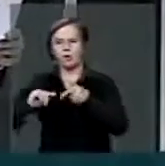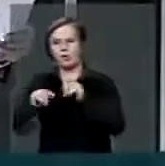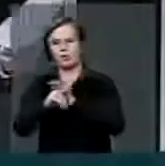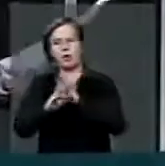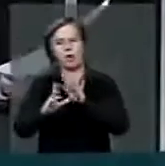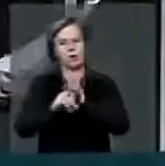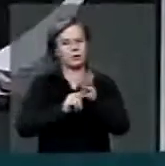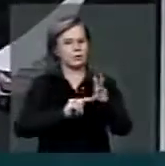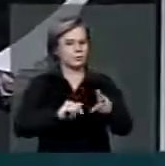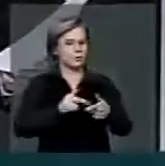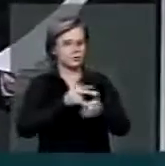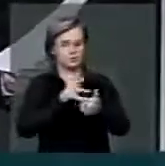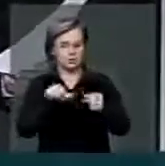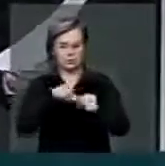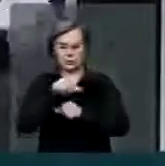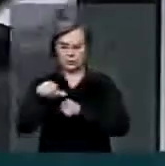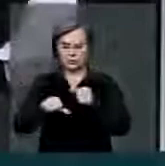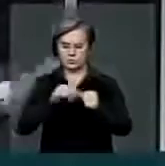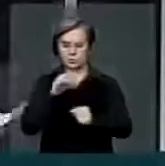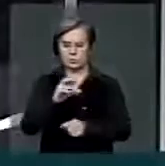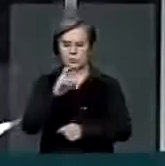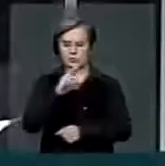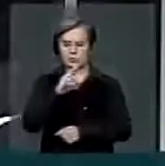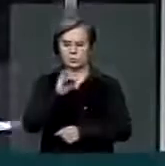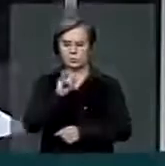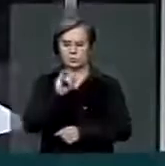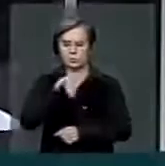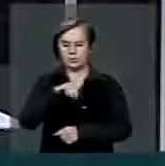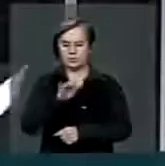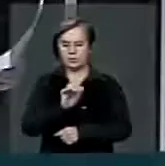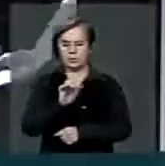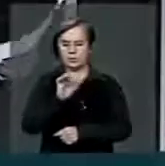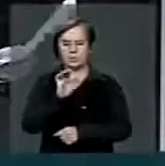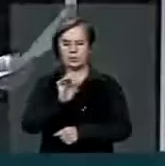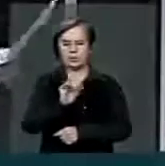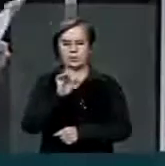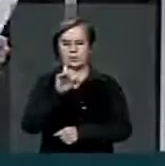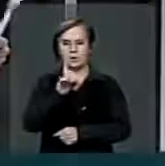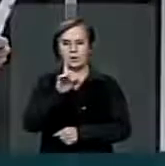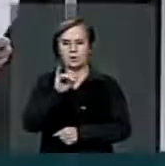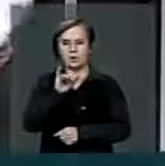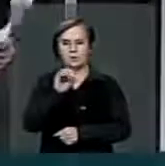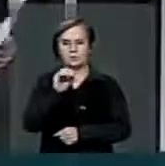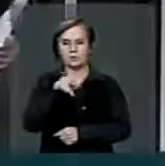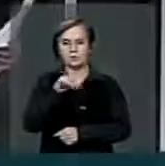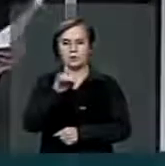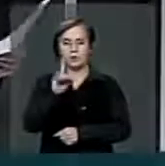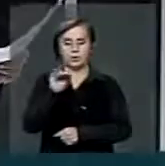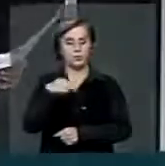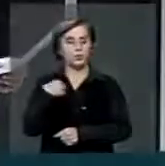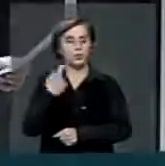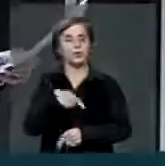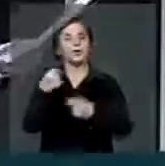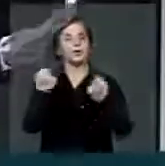passiva e corrupção ativa. Senhor presidente, nós precisamos ter coragem de votar esse